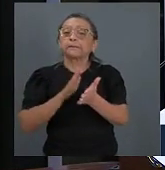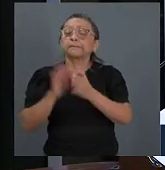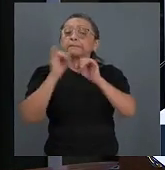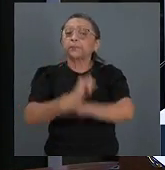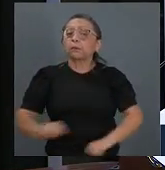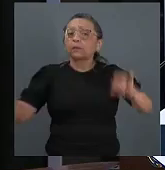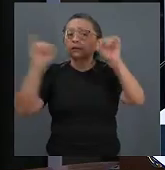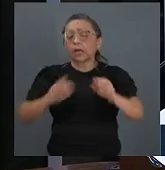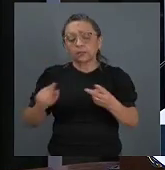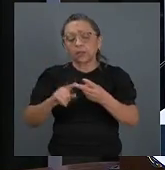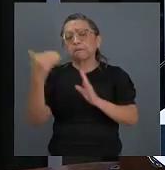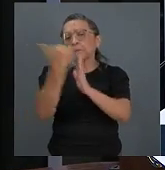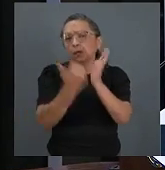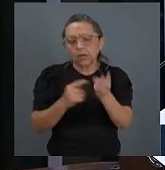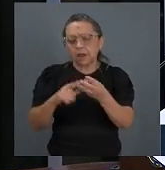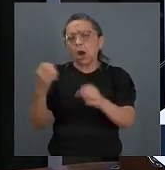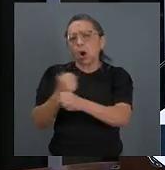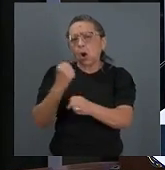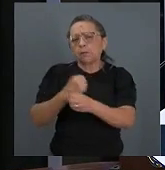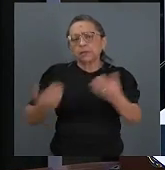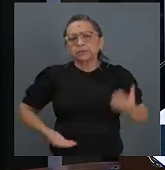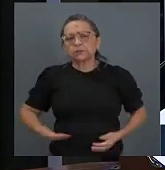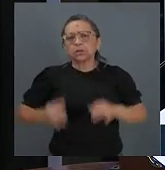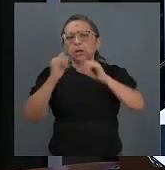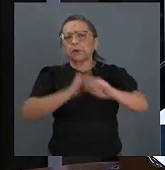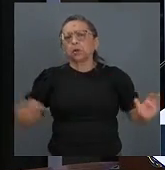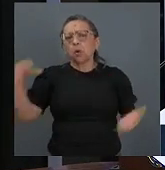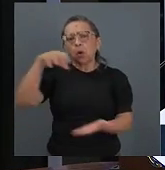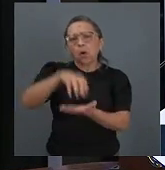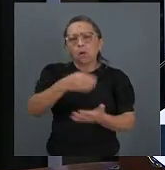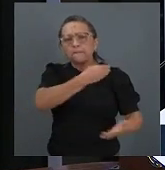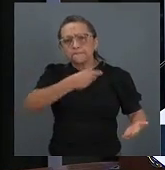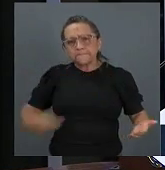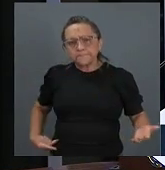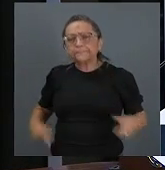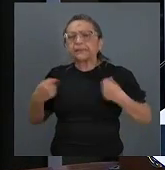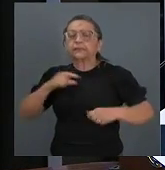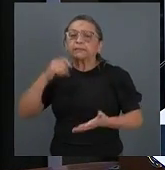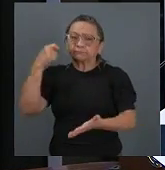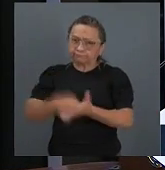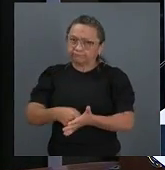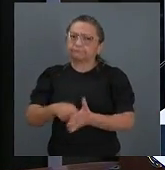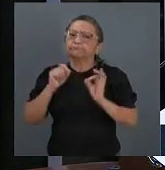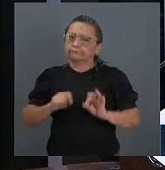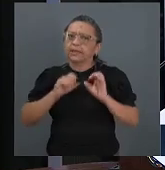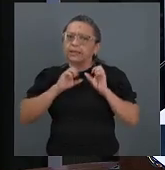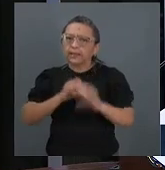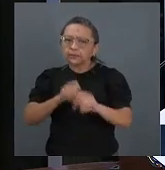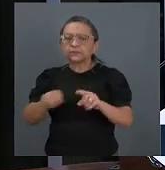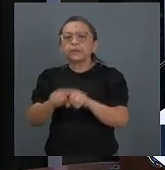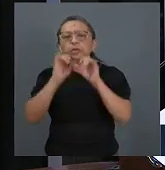atos, programas, obras, serviços e campanhas dos órgãos públicos deverá ter caráter educativo,